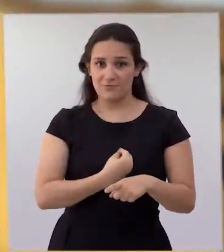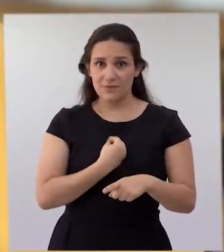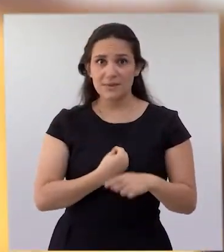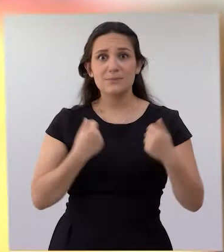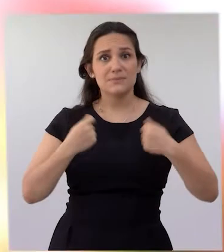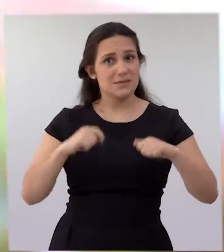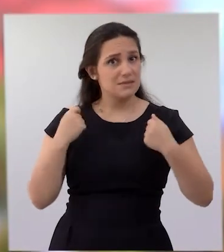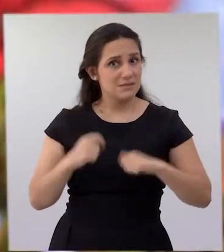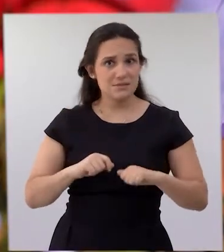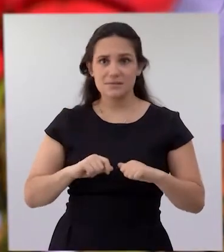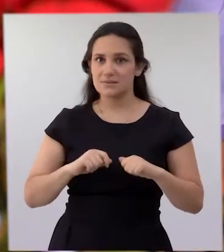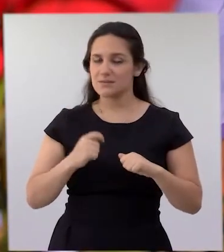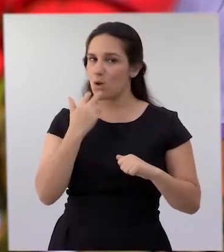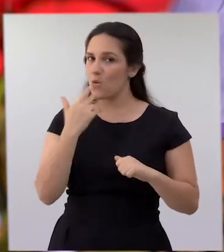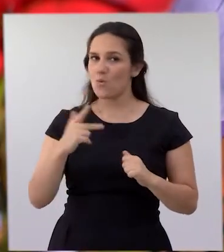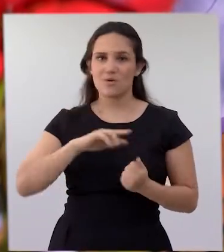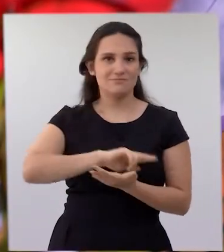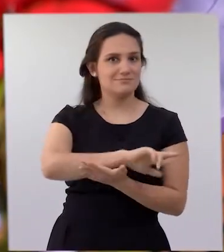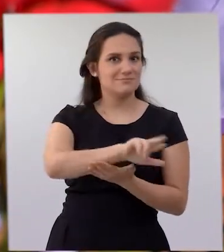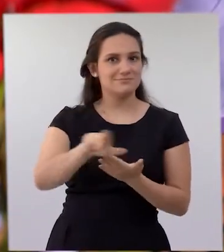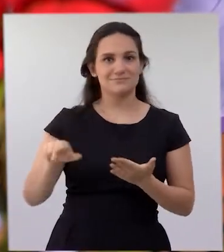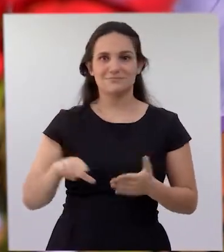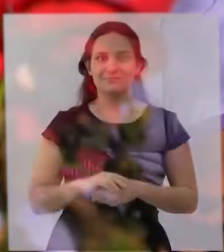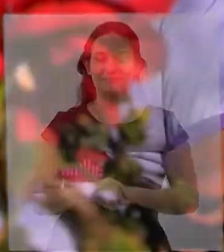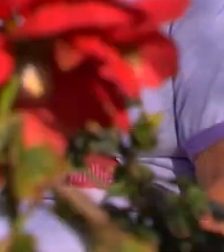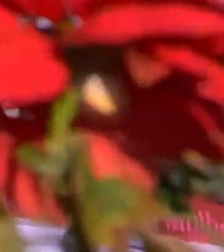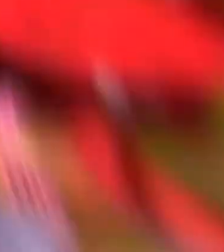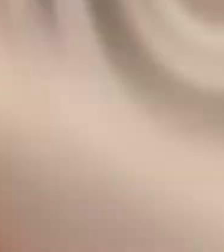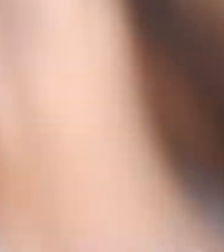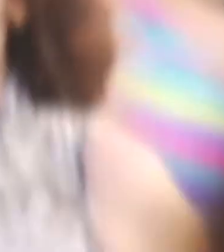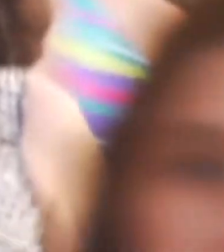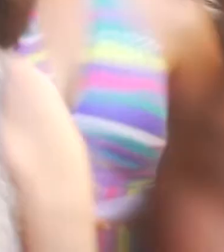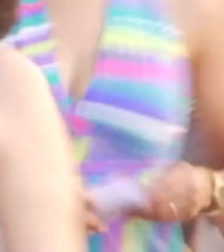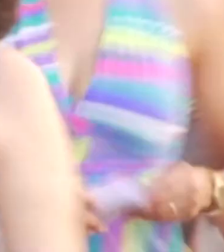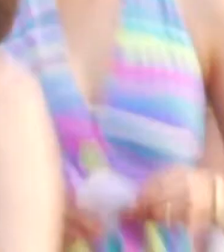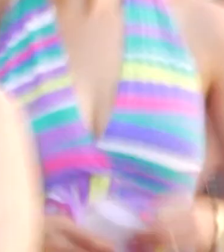saúde mental, porque a vida merece todas as cores.